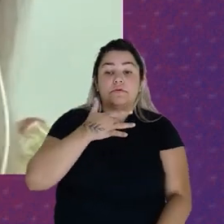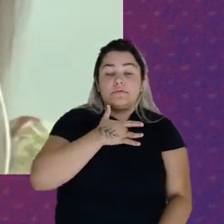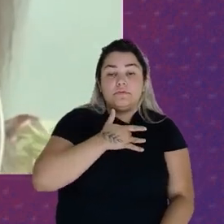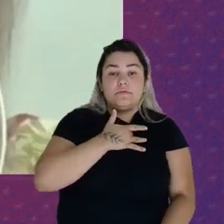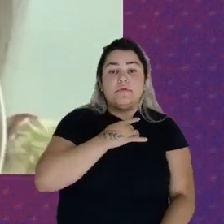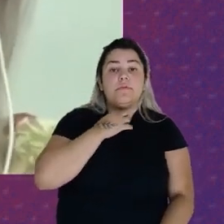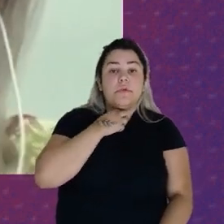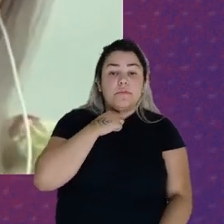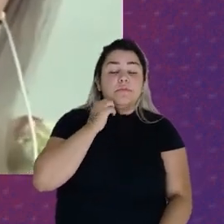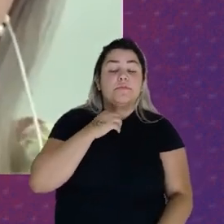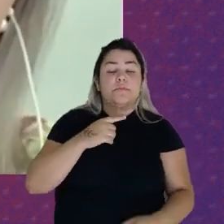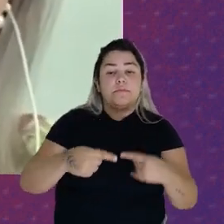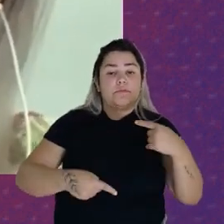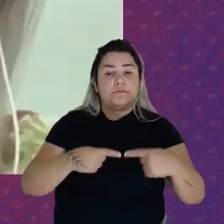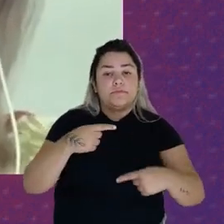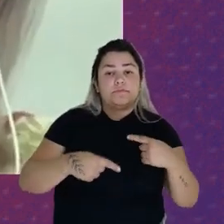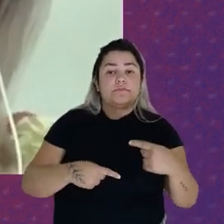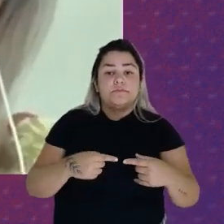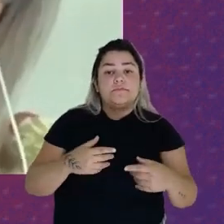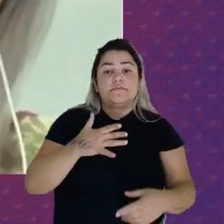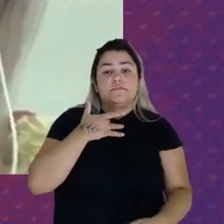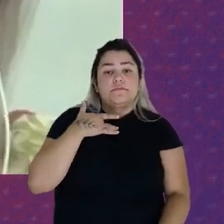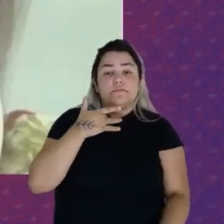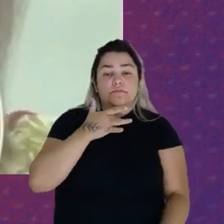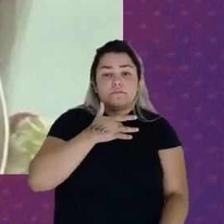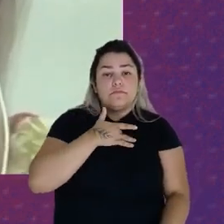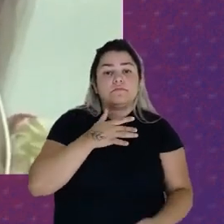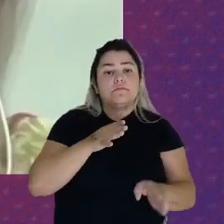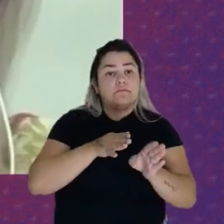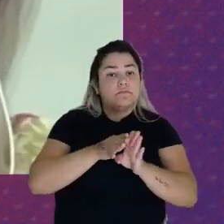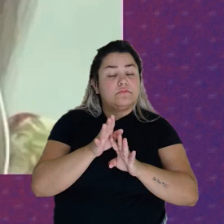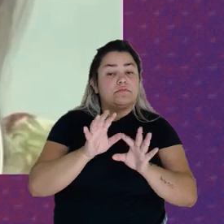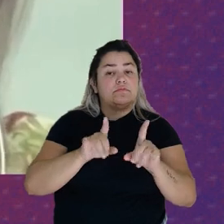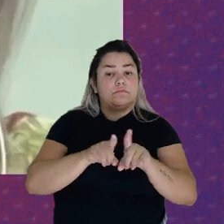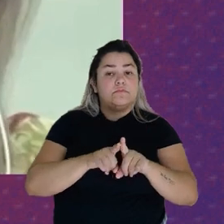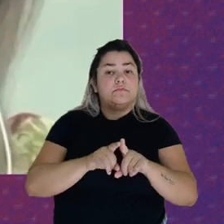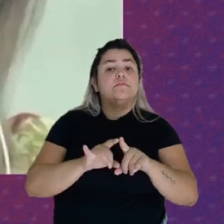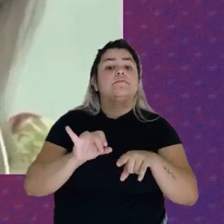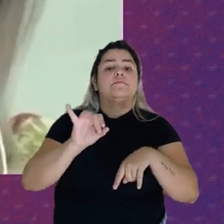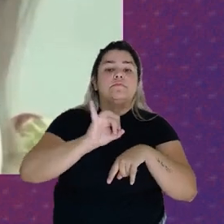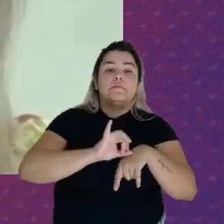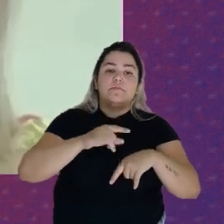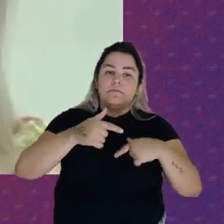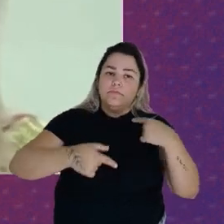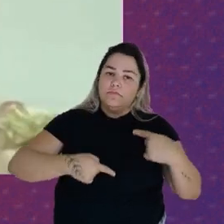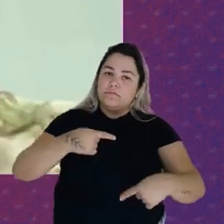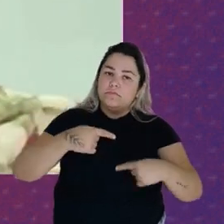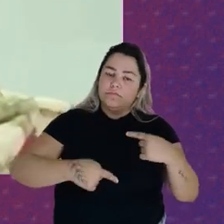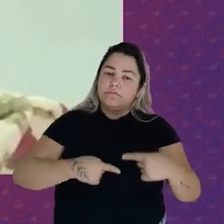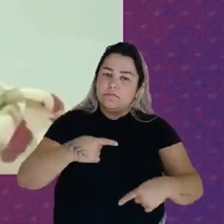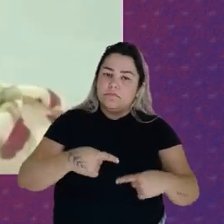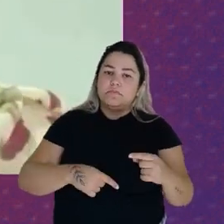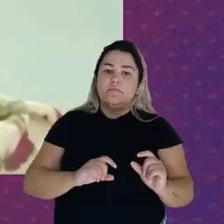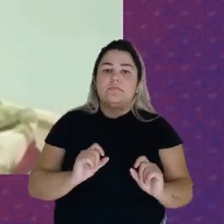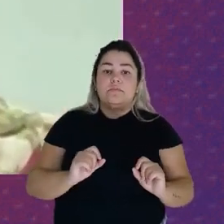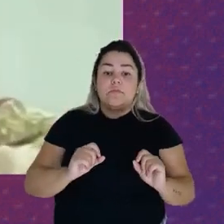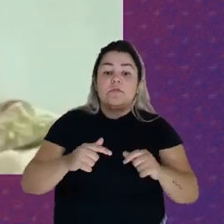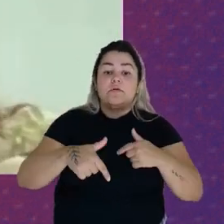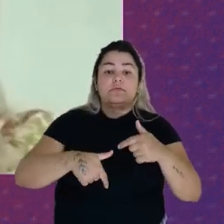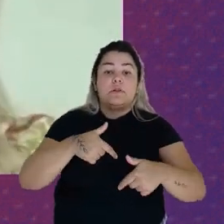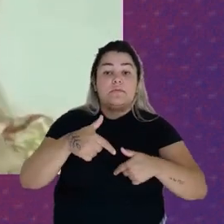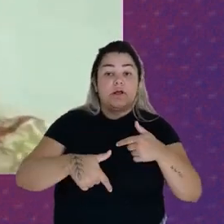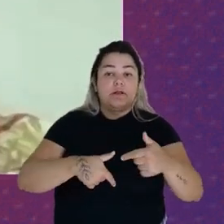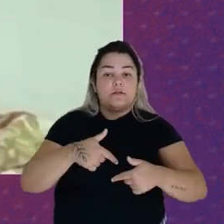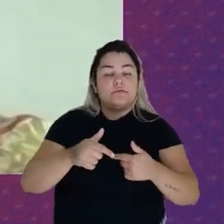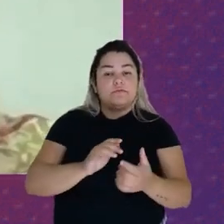da Saúde, e fui também dirigente da Central Única dos Trabalhadores. Bom,